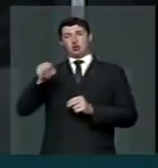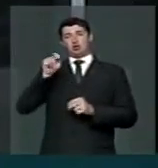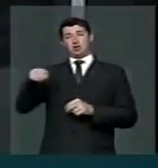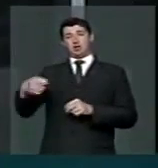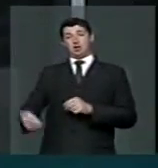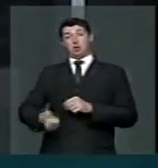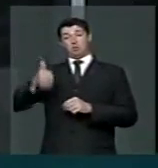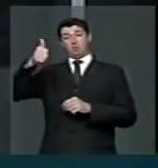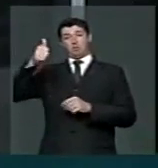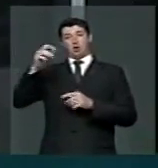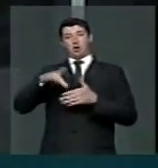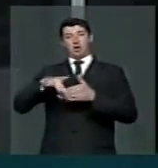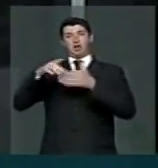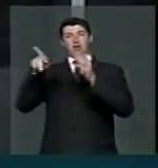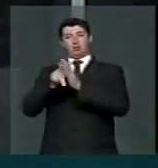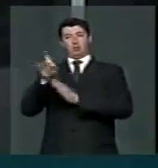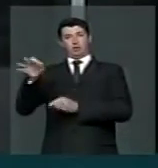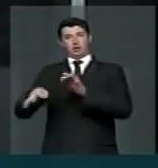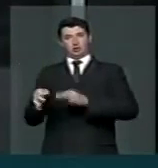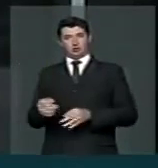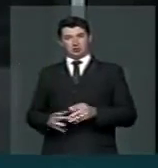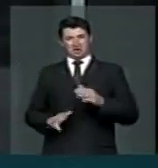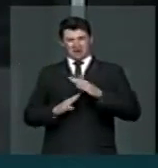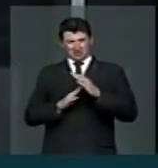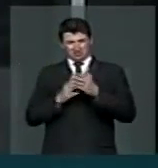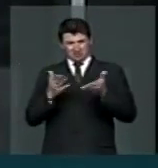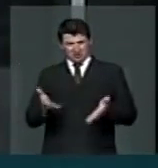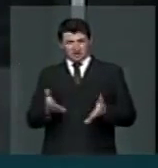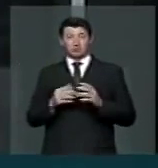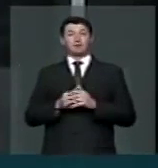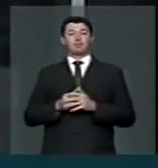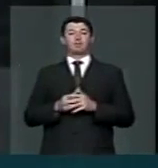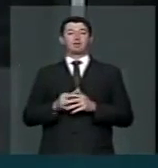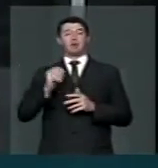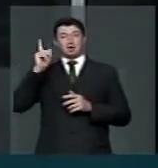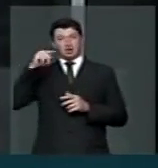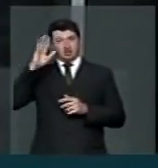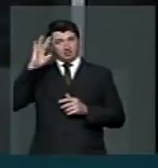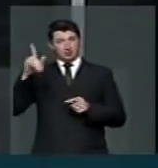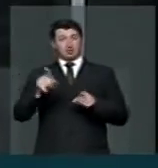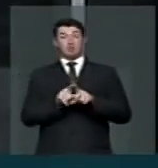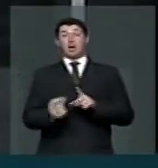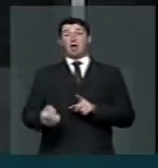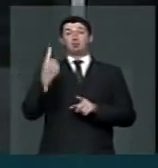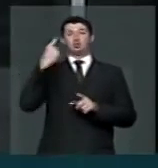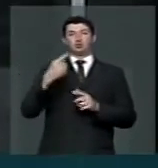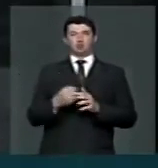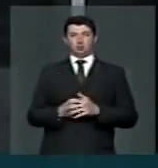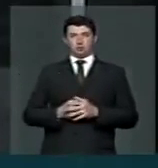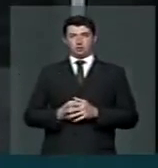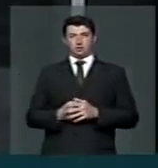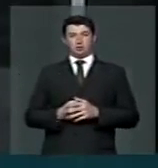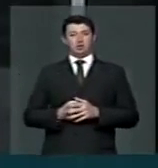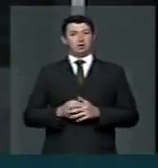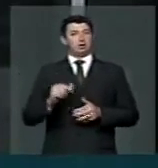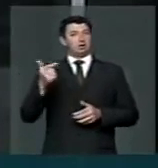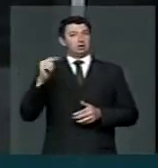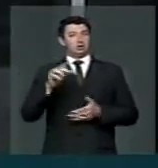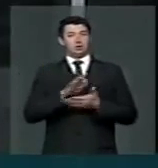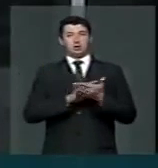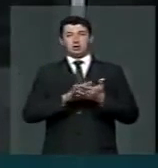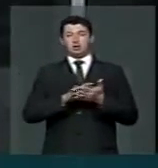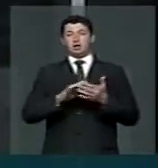novos líderes. Limitar este universo significa pressupor o absurdo de que não estão todos